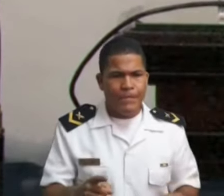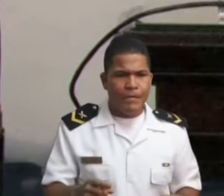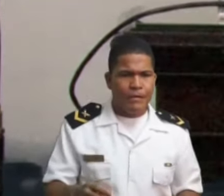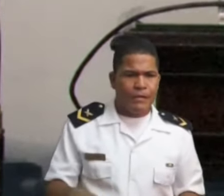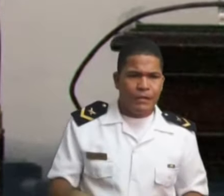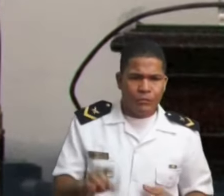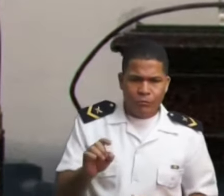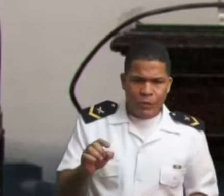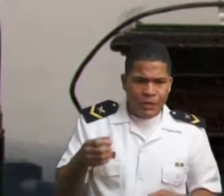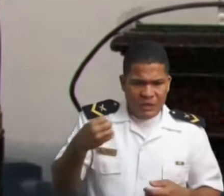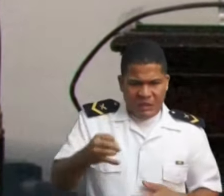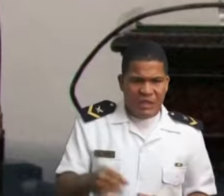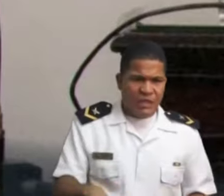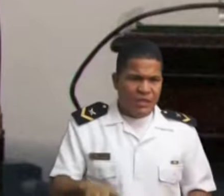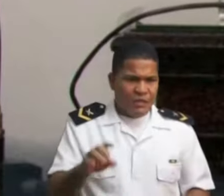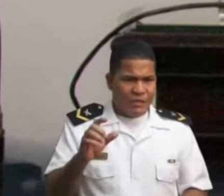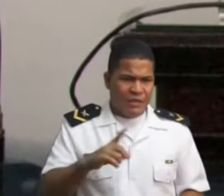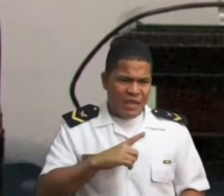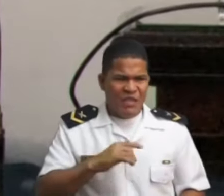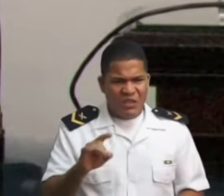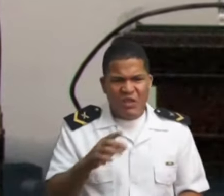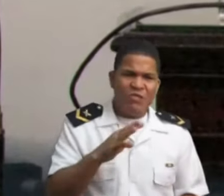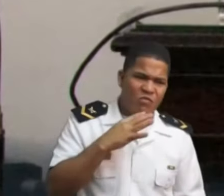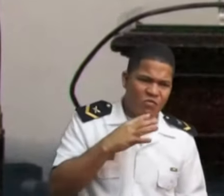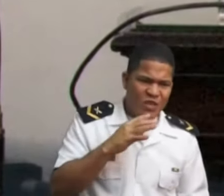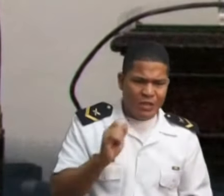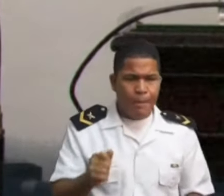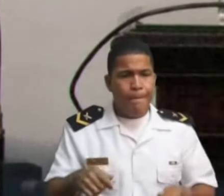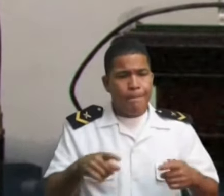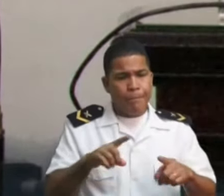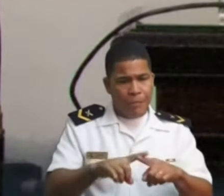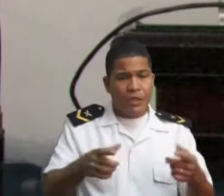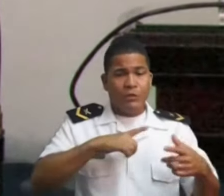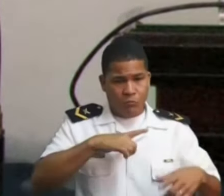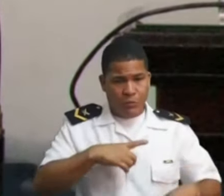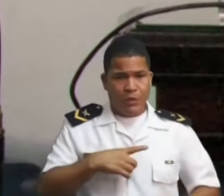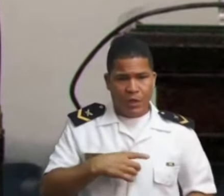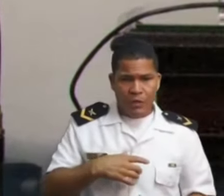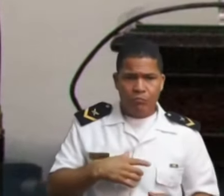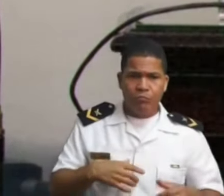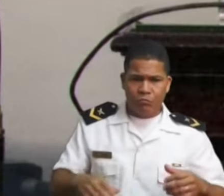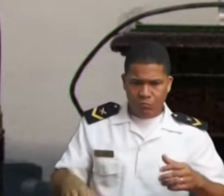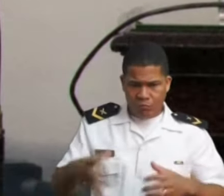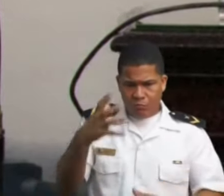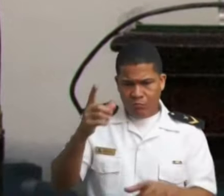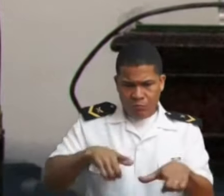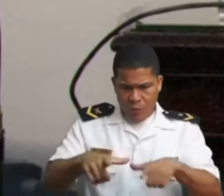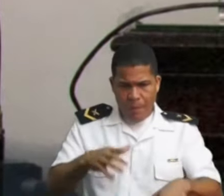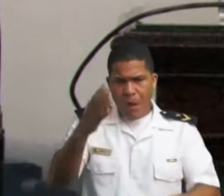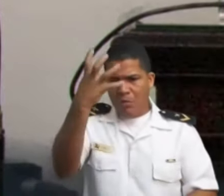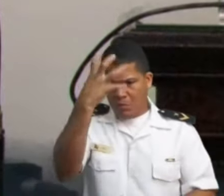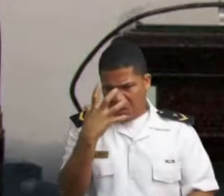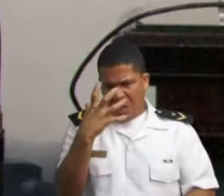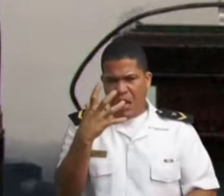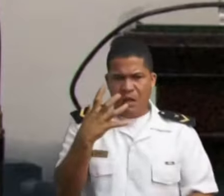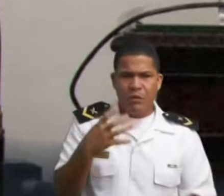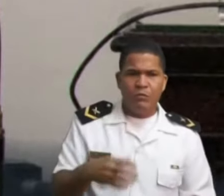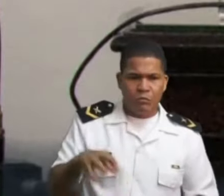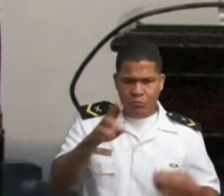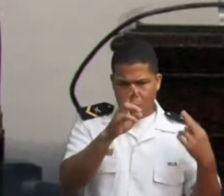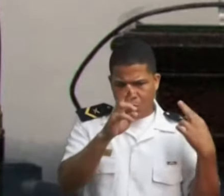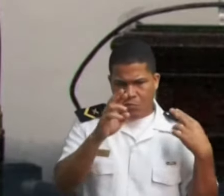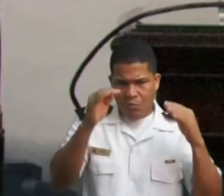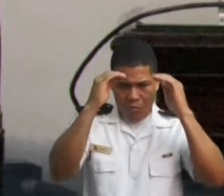senão também por sua atuação zelosa, célere e respeitosa, que se destaca o trabalho dos juízes e advogados